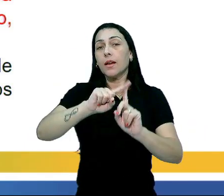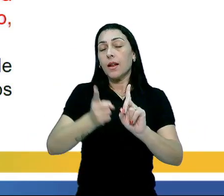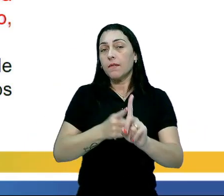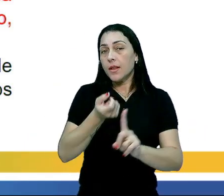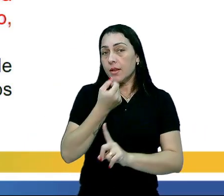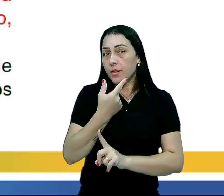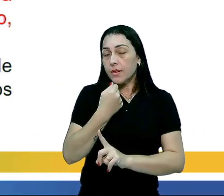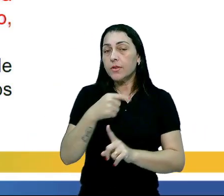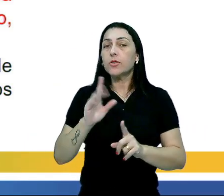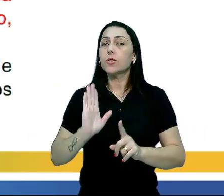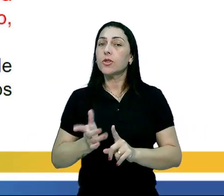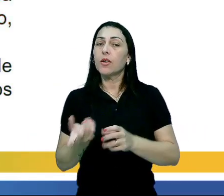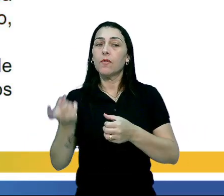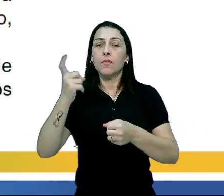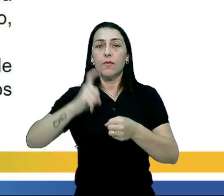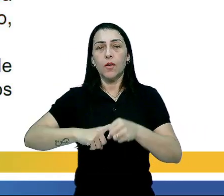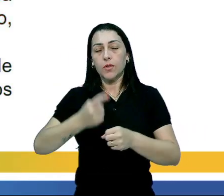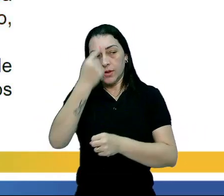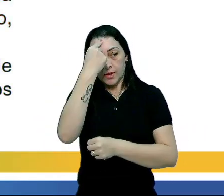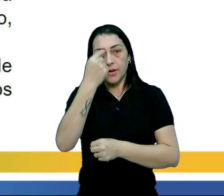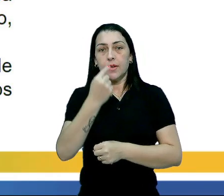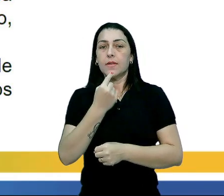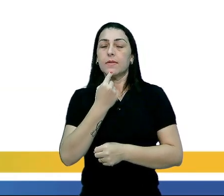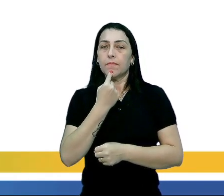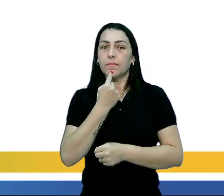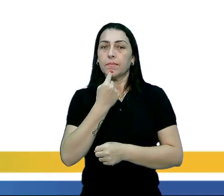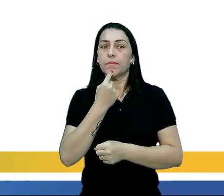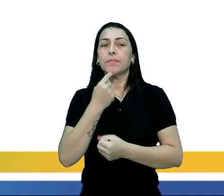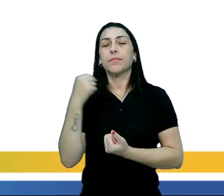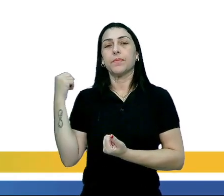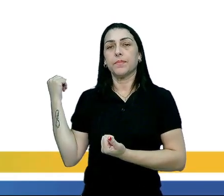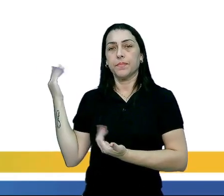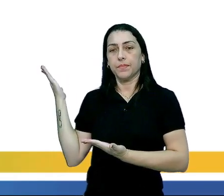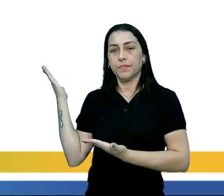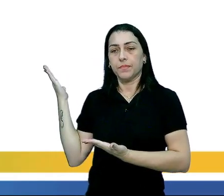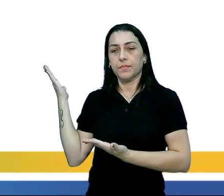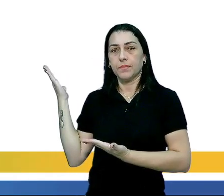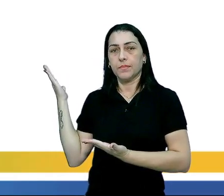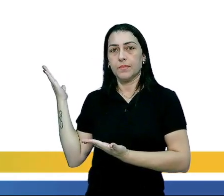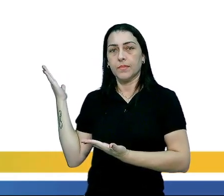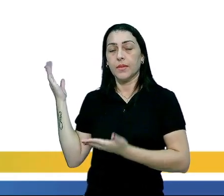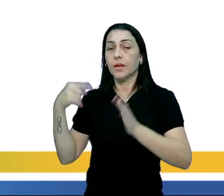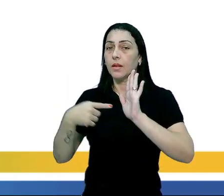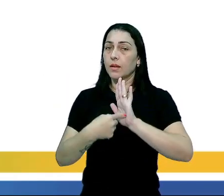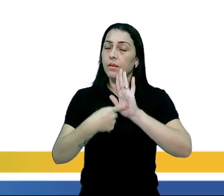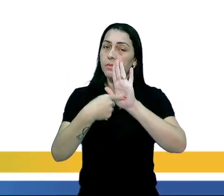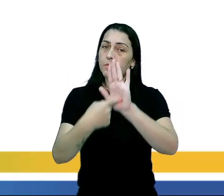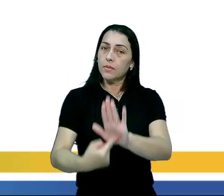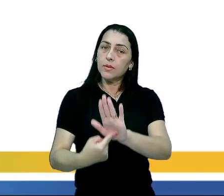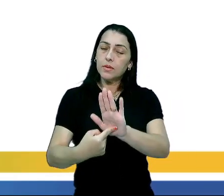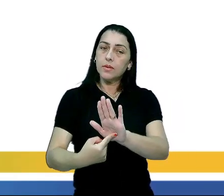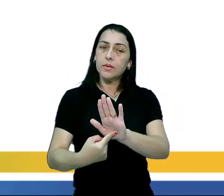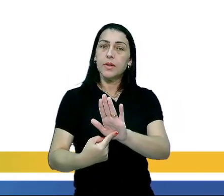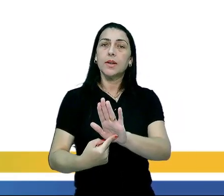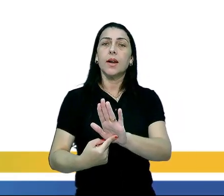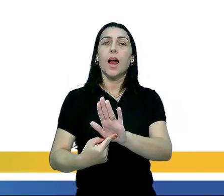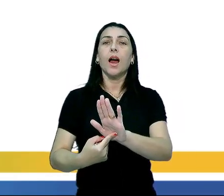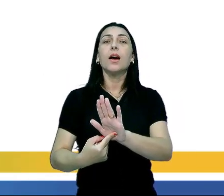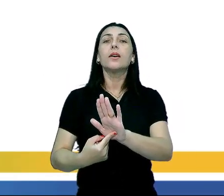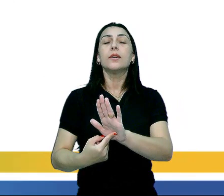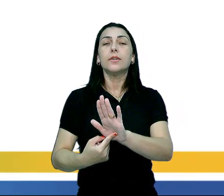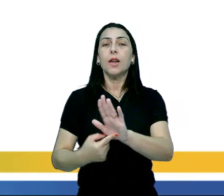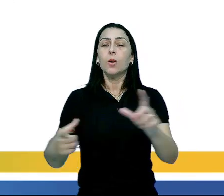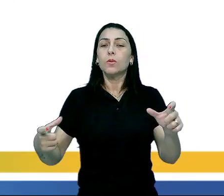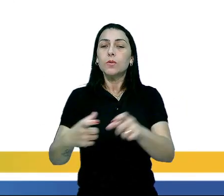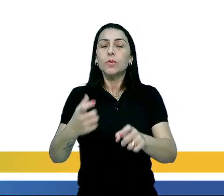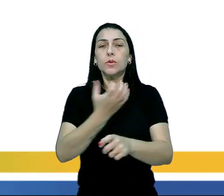eu disse, volto na imagem, a imagem reconhecidamente mostra a queda